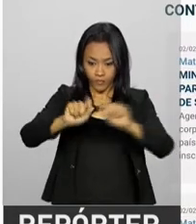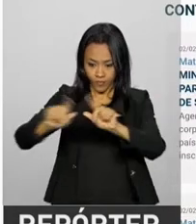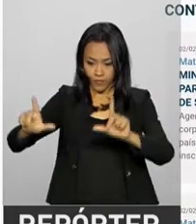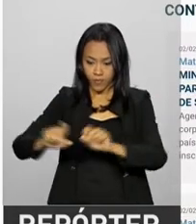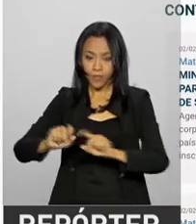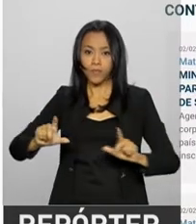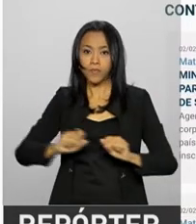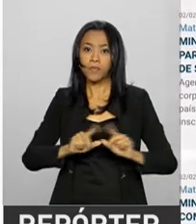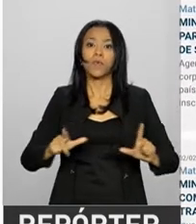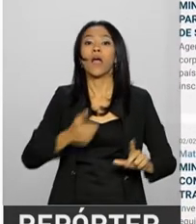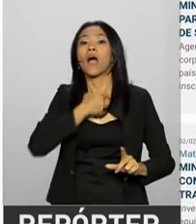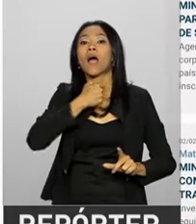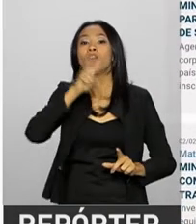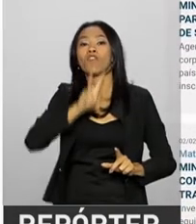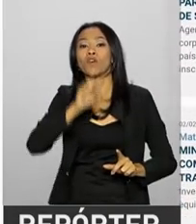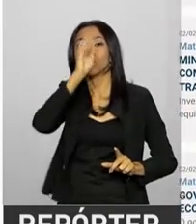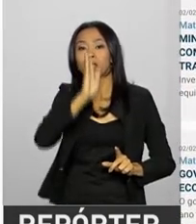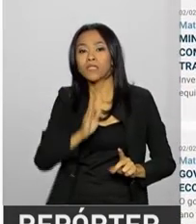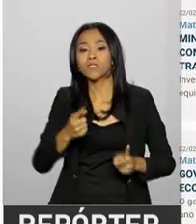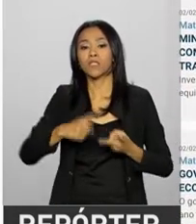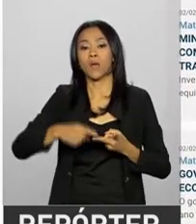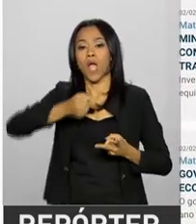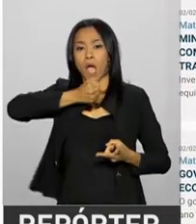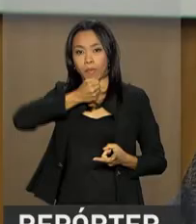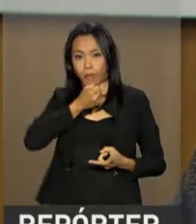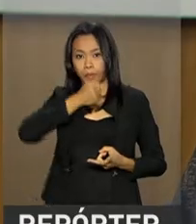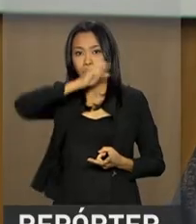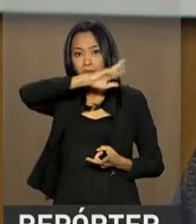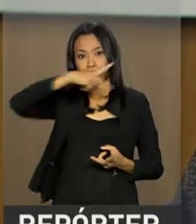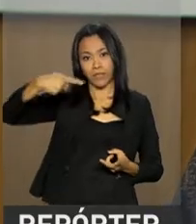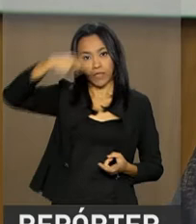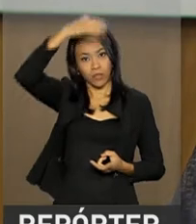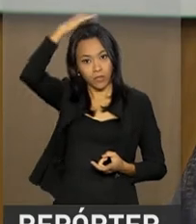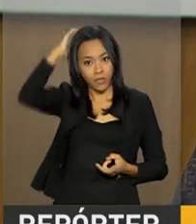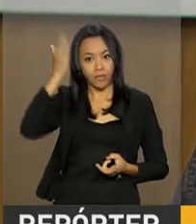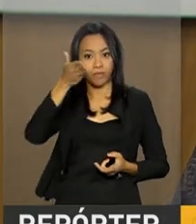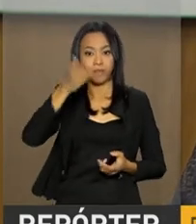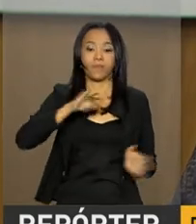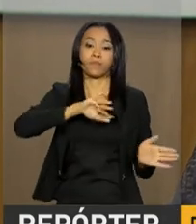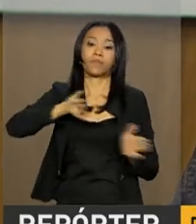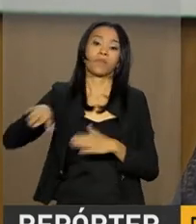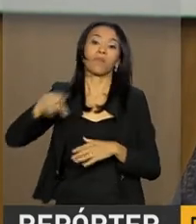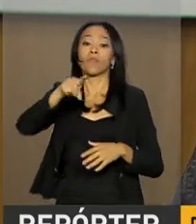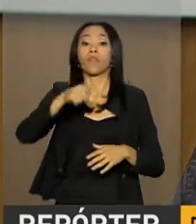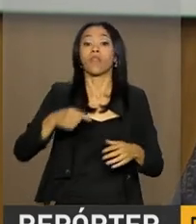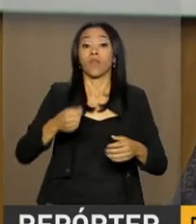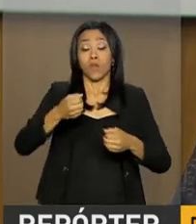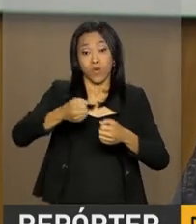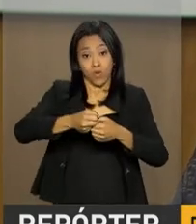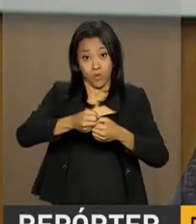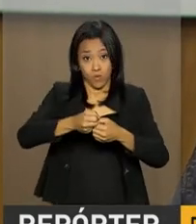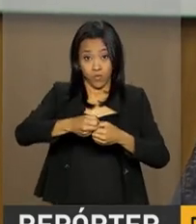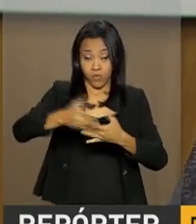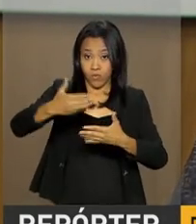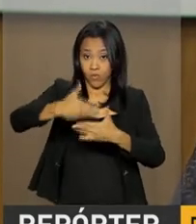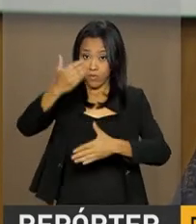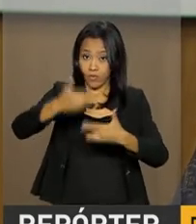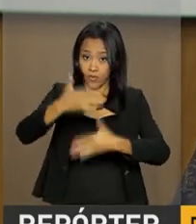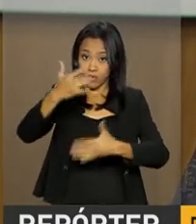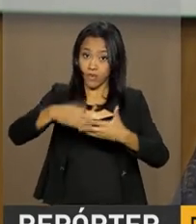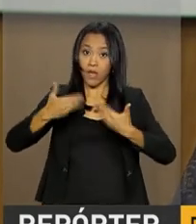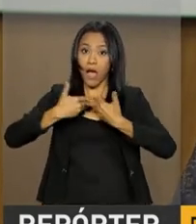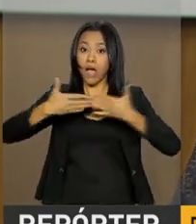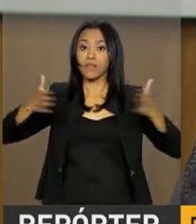e os pronunciamentos do presidente da república sete ajudou a democratizar o acesso aos conteúdos que a rede nacional de rádio